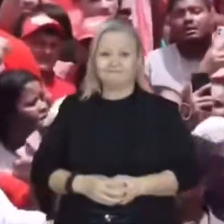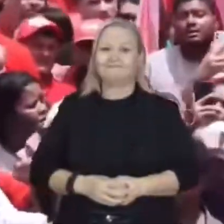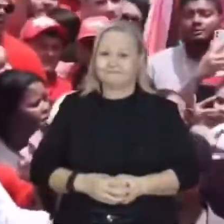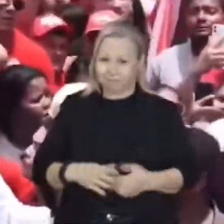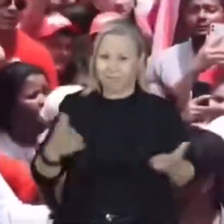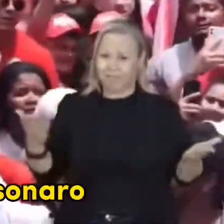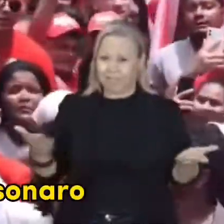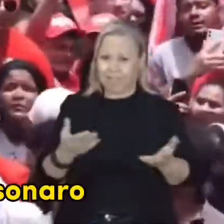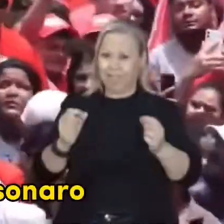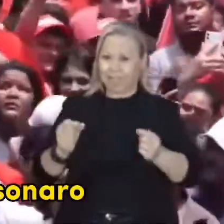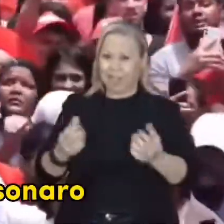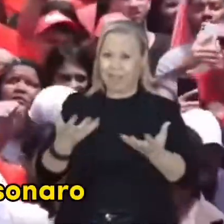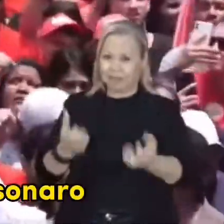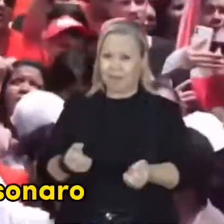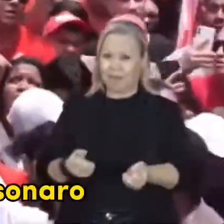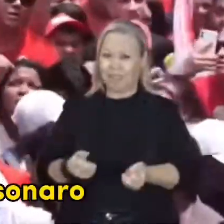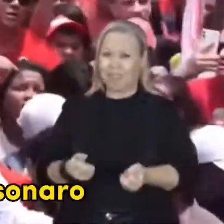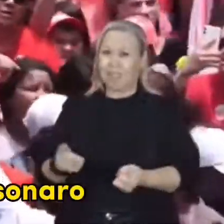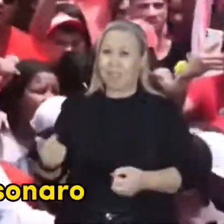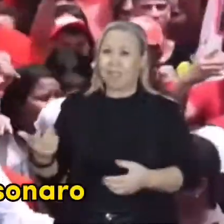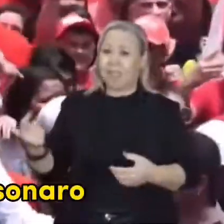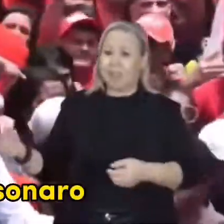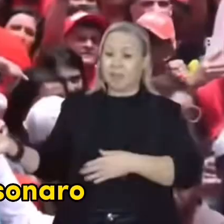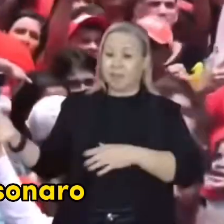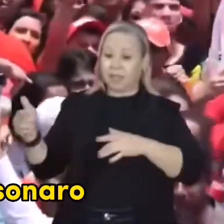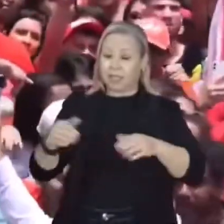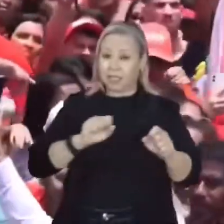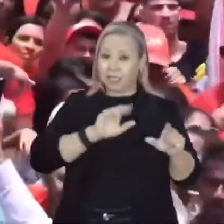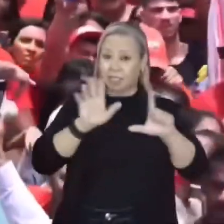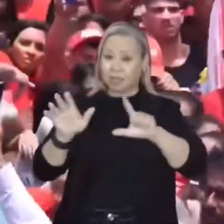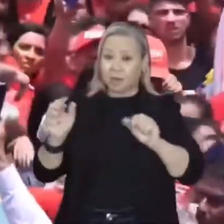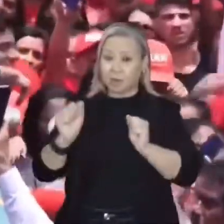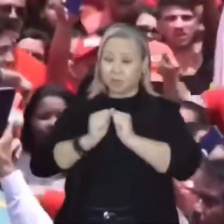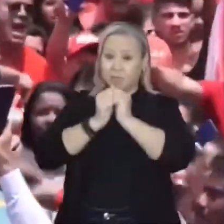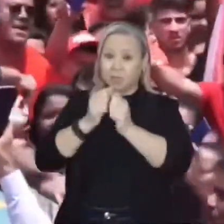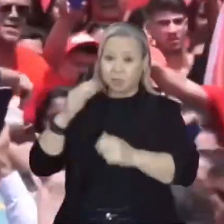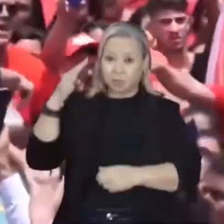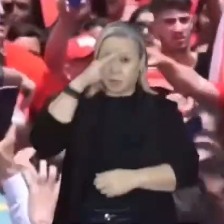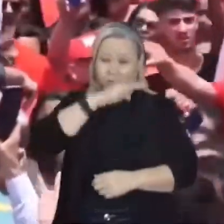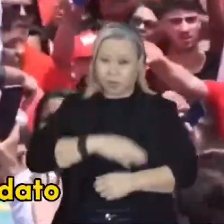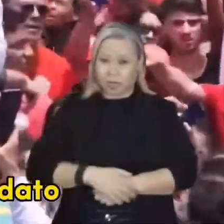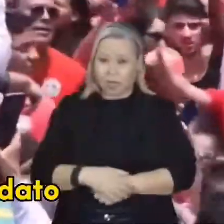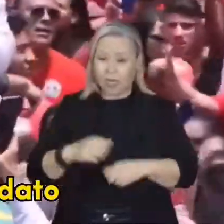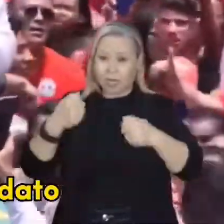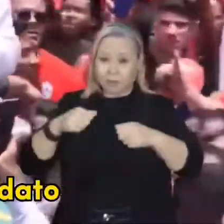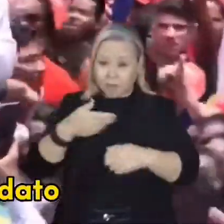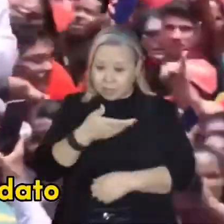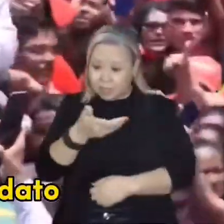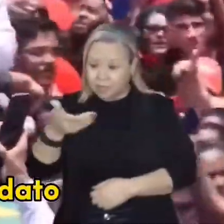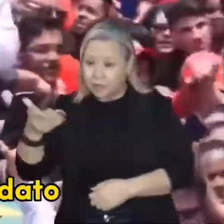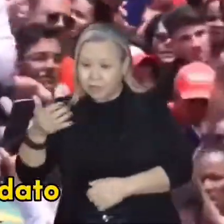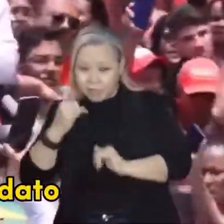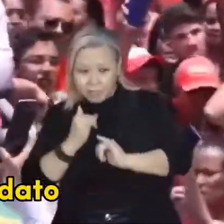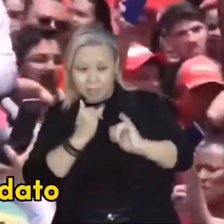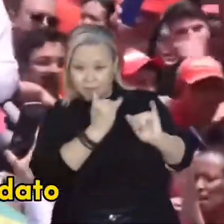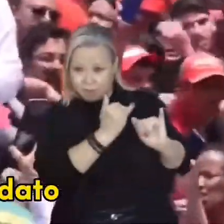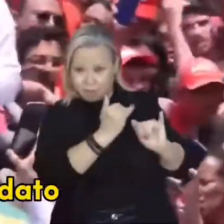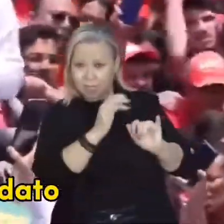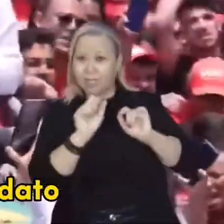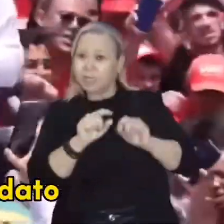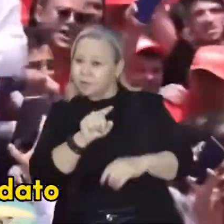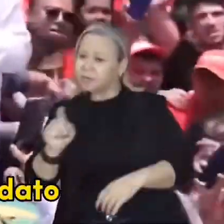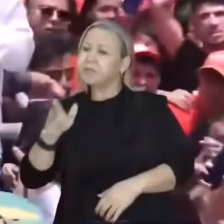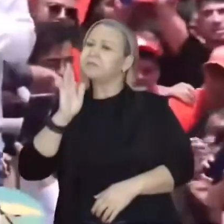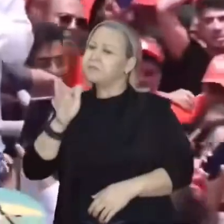está assumindo. E ele vai vir aqui essa semana com o Bolsonaro. E ele precisa que vocês digam para ele que você já